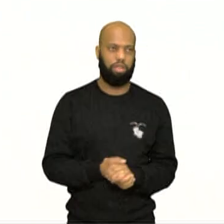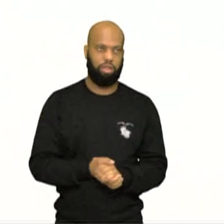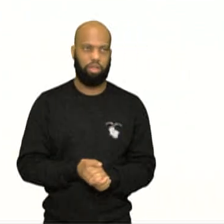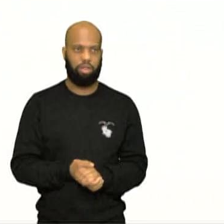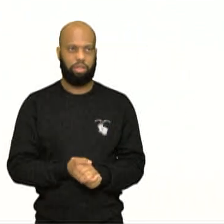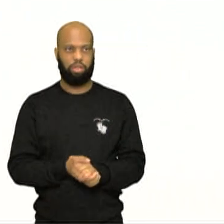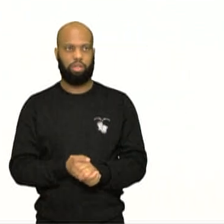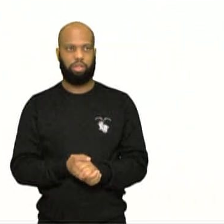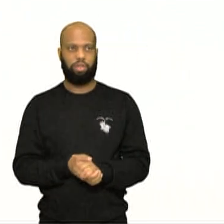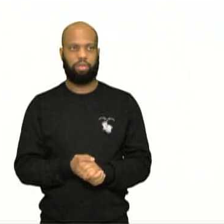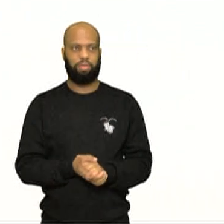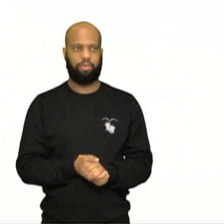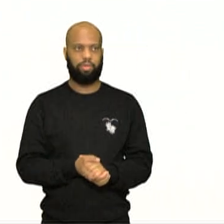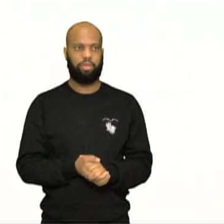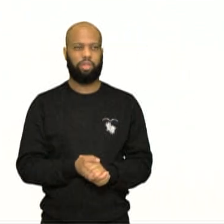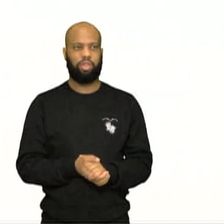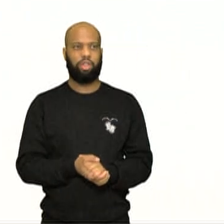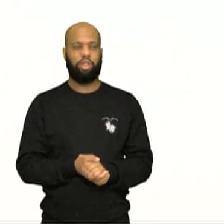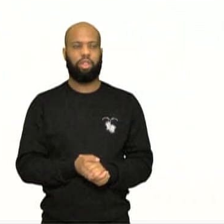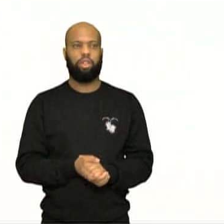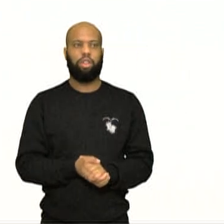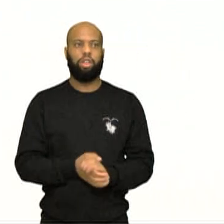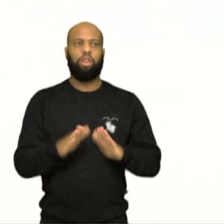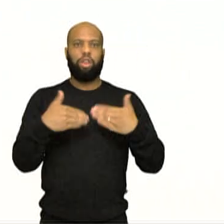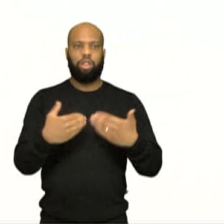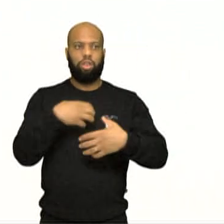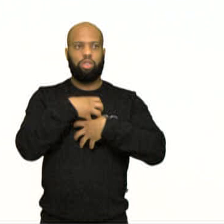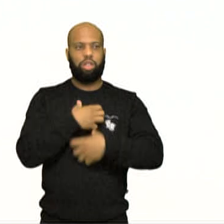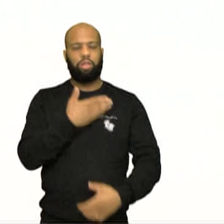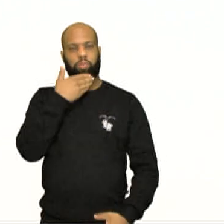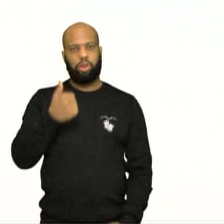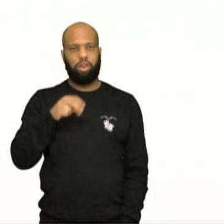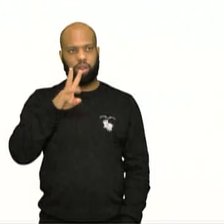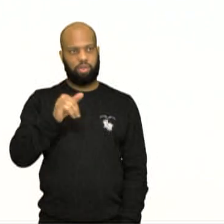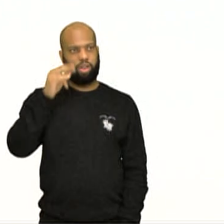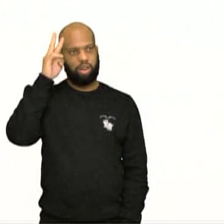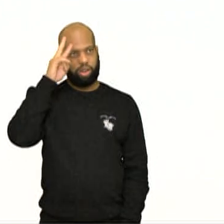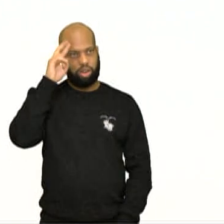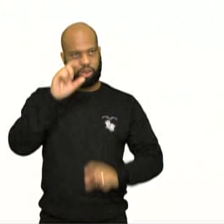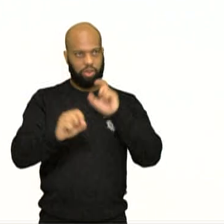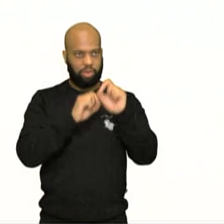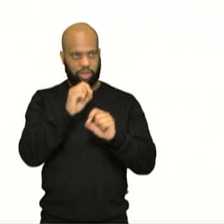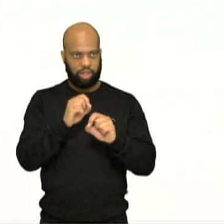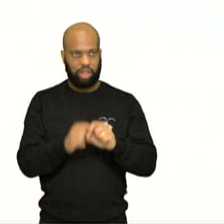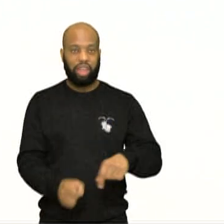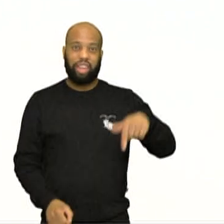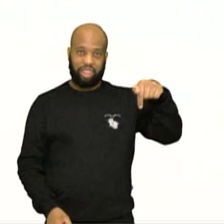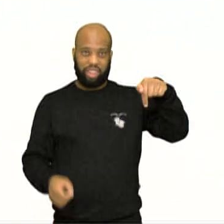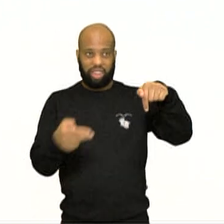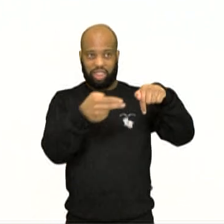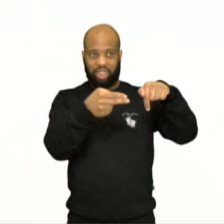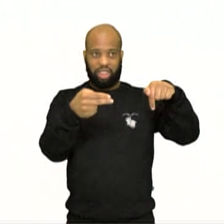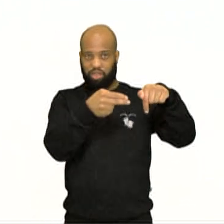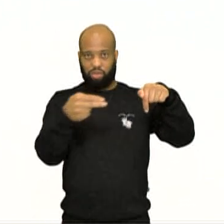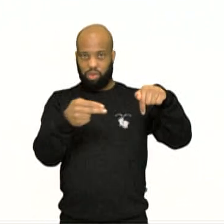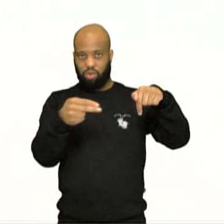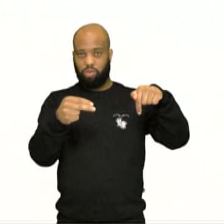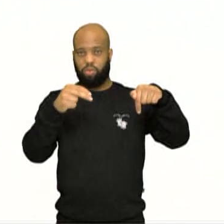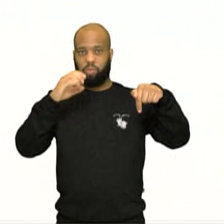tá? Uma forma melhor de lembrar dessa expressão é que a carga é igual a capacitância vezes